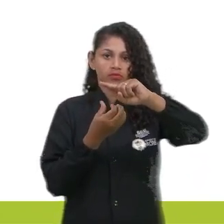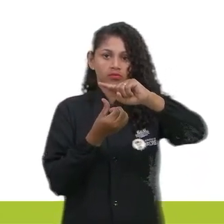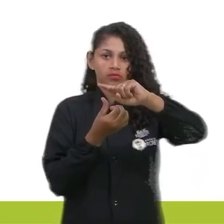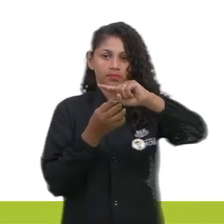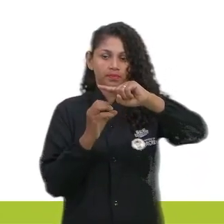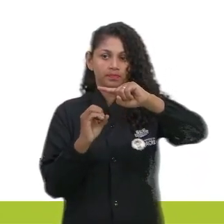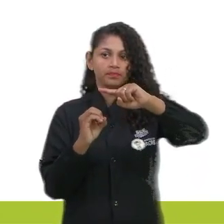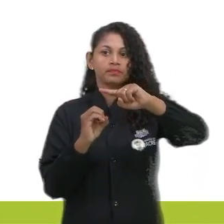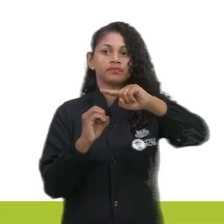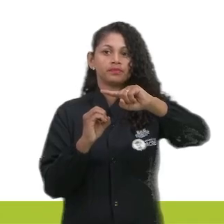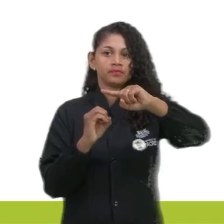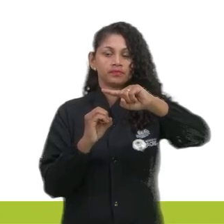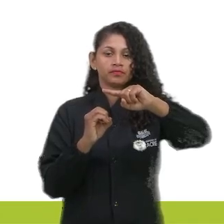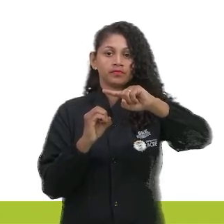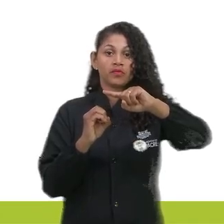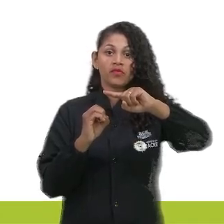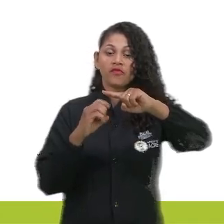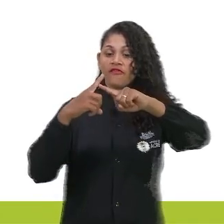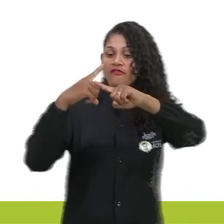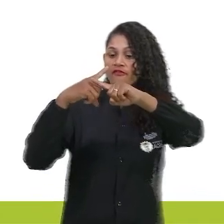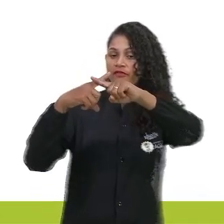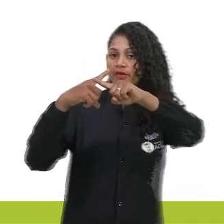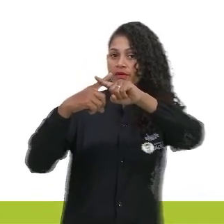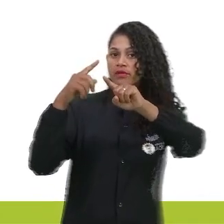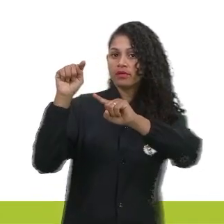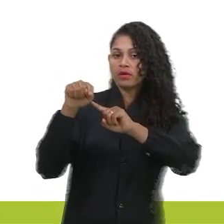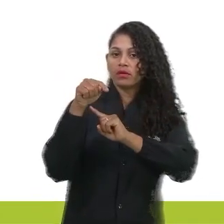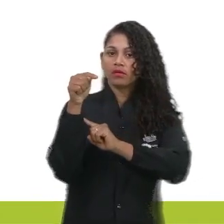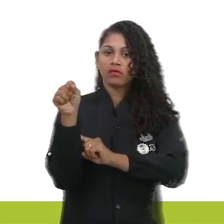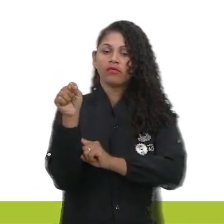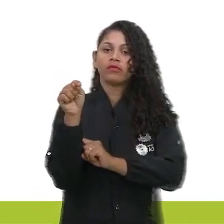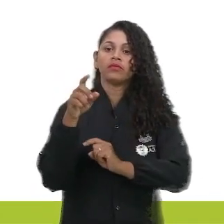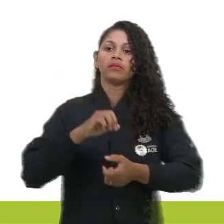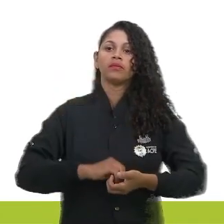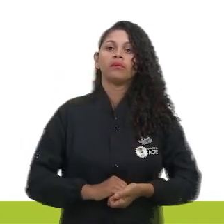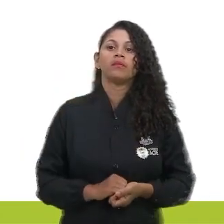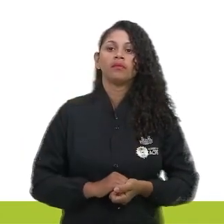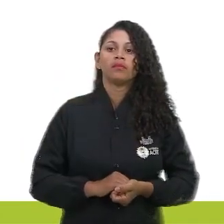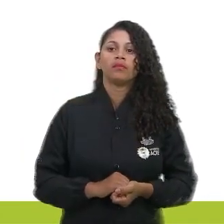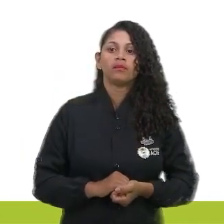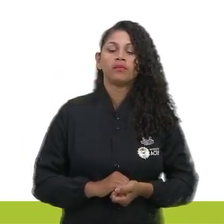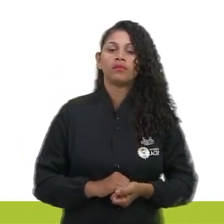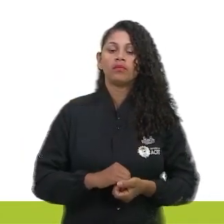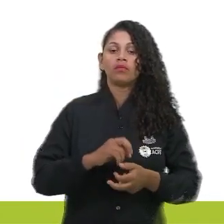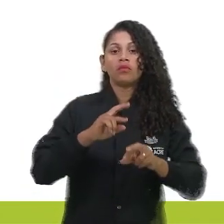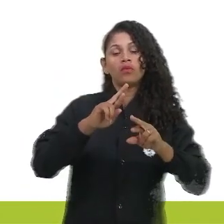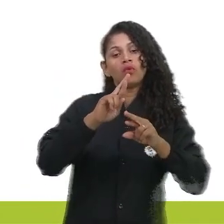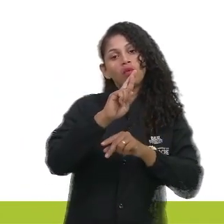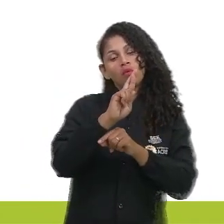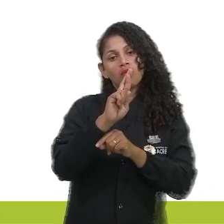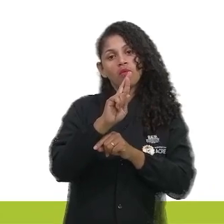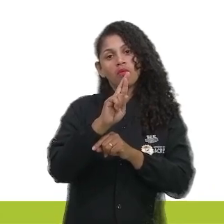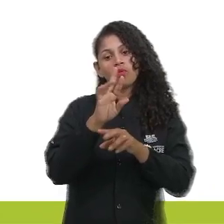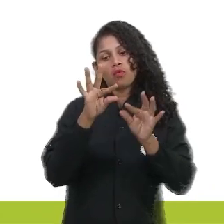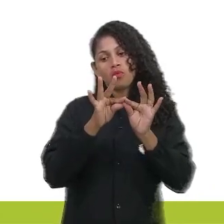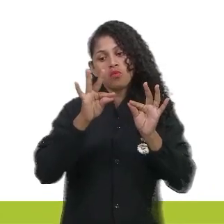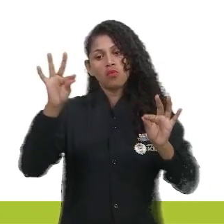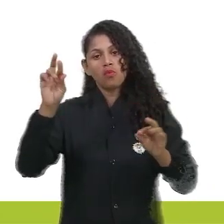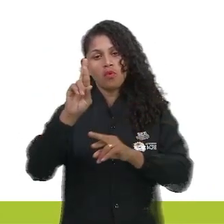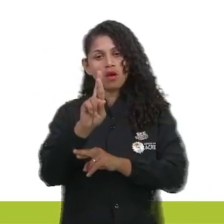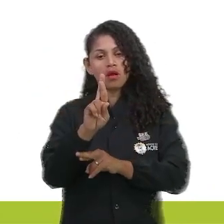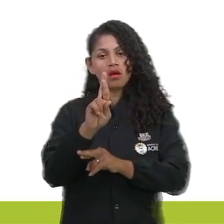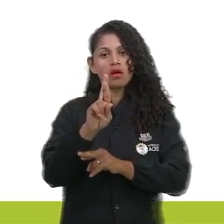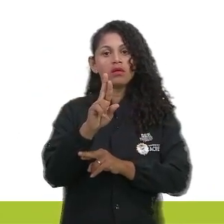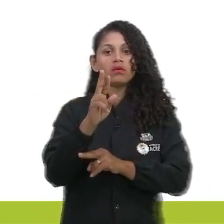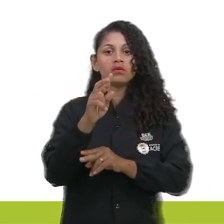alfa. Como o raio é 1, fazendo a substituição de r por 1, eu obtenho essa parte